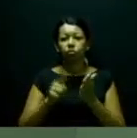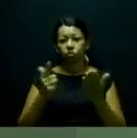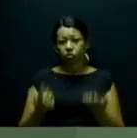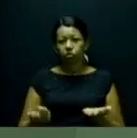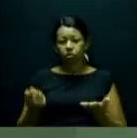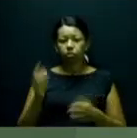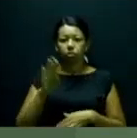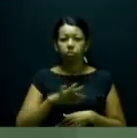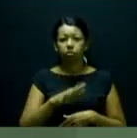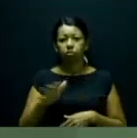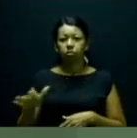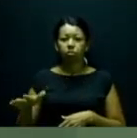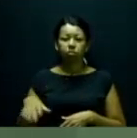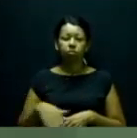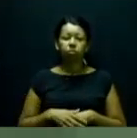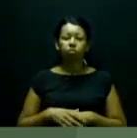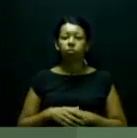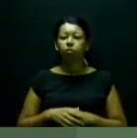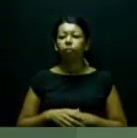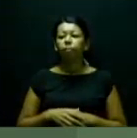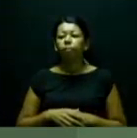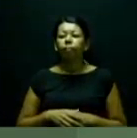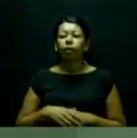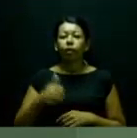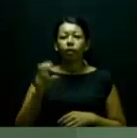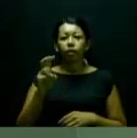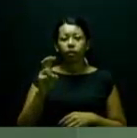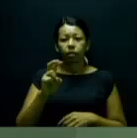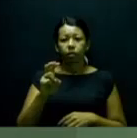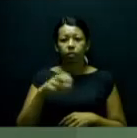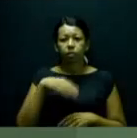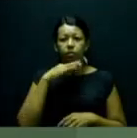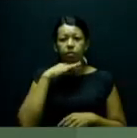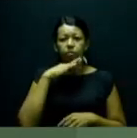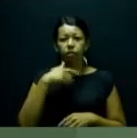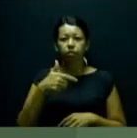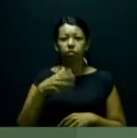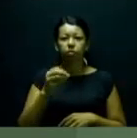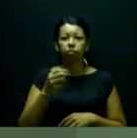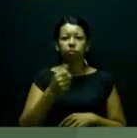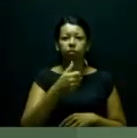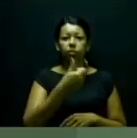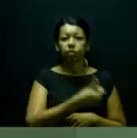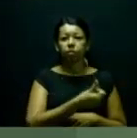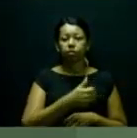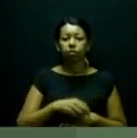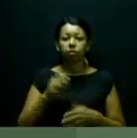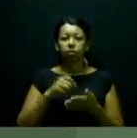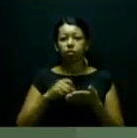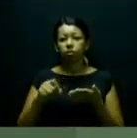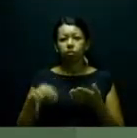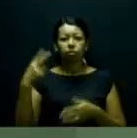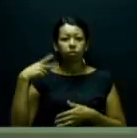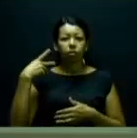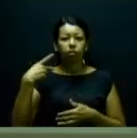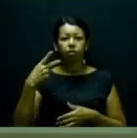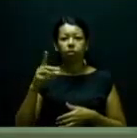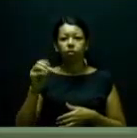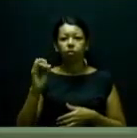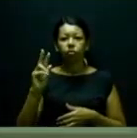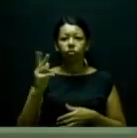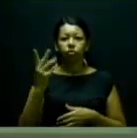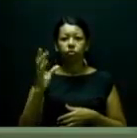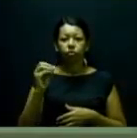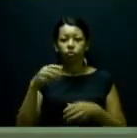Baixada Santista. Sala Dona Helena Merete Cunha, 15 de março de 2016, devidamente assinado, vereador Dinho.